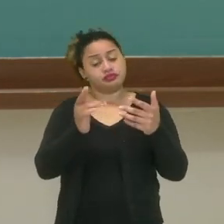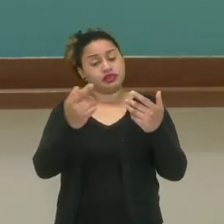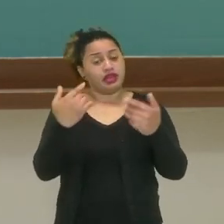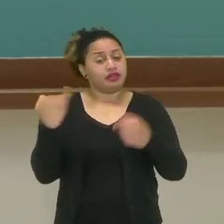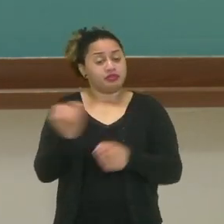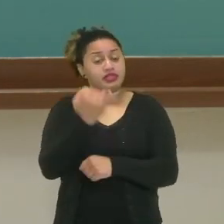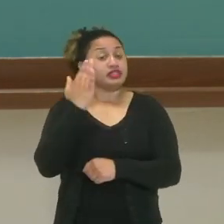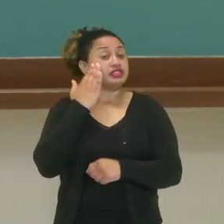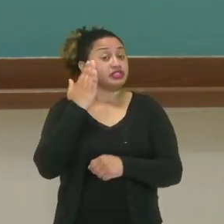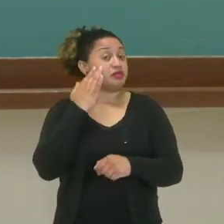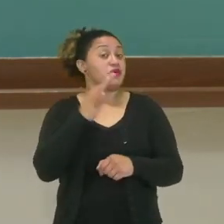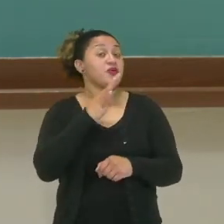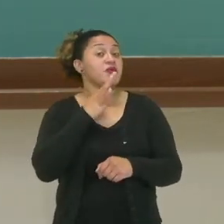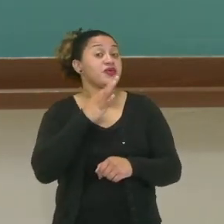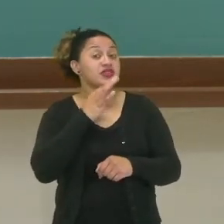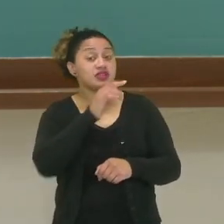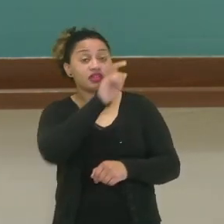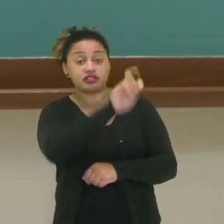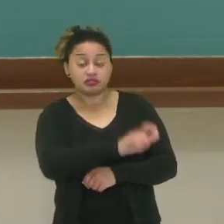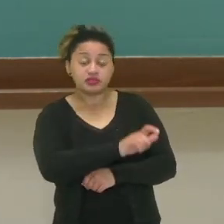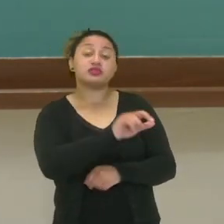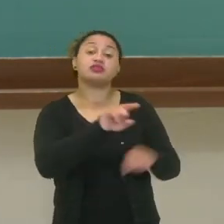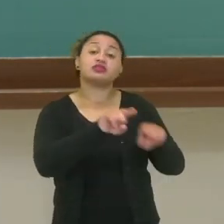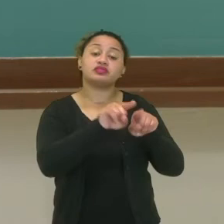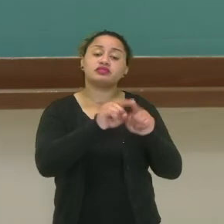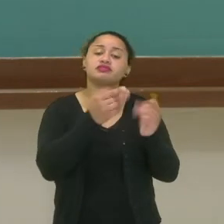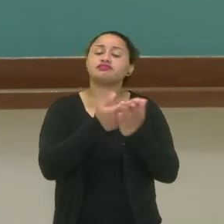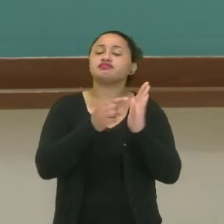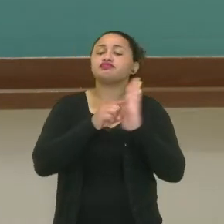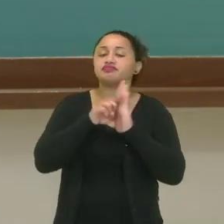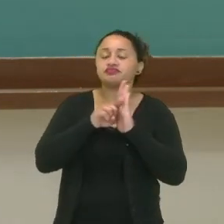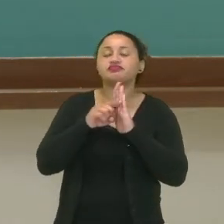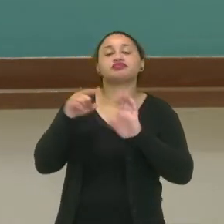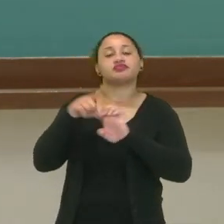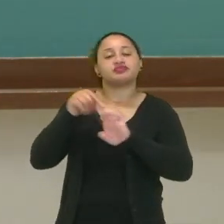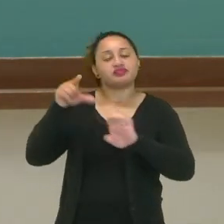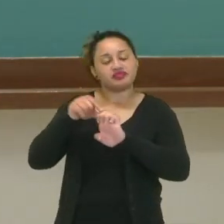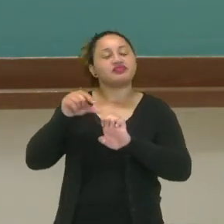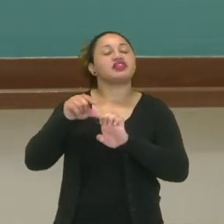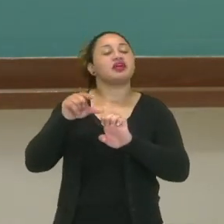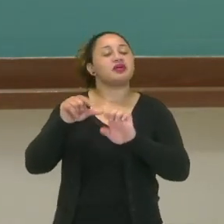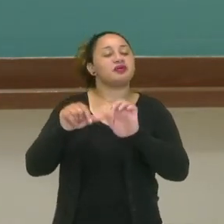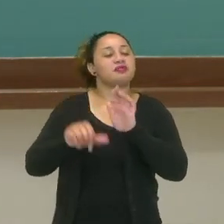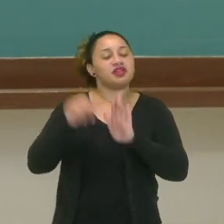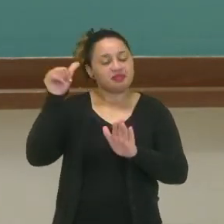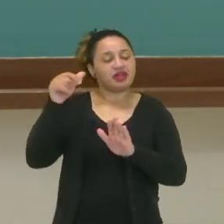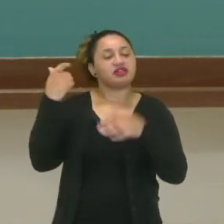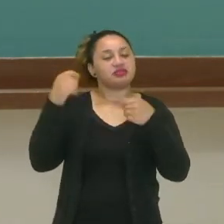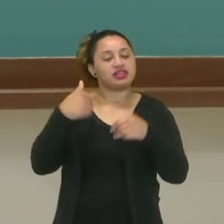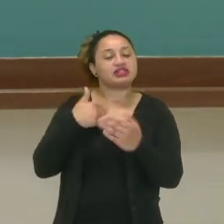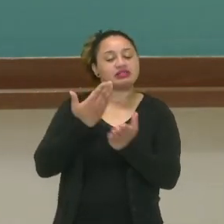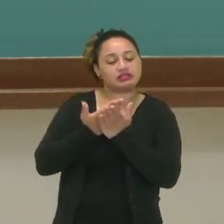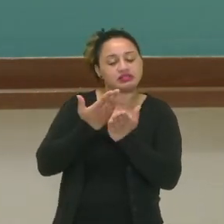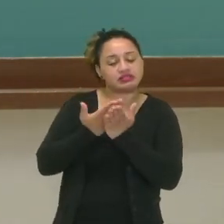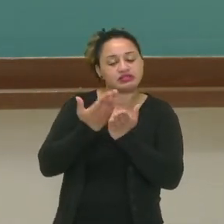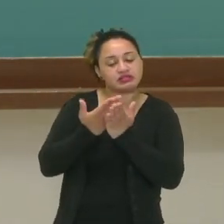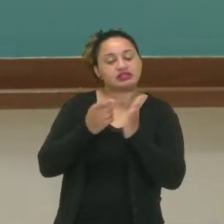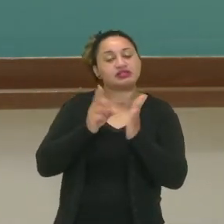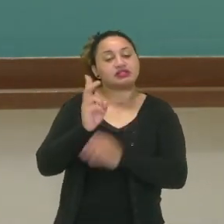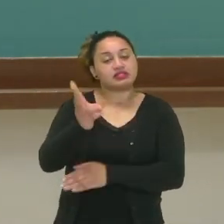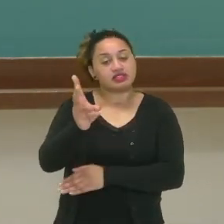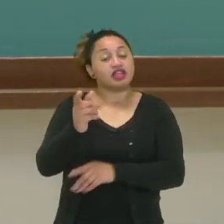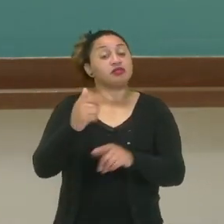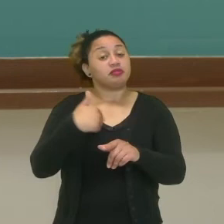quem vai ser essa pessoa e também estudar. O empresário, antes de mais nada, ele vai ter que sempre estar estudando, mesmo ele